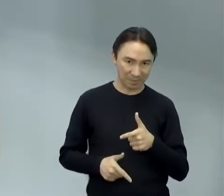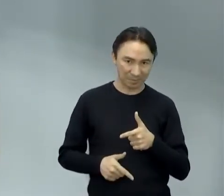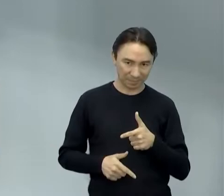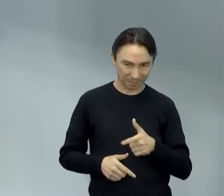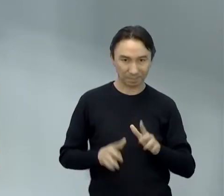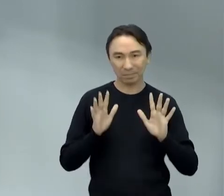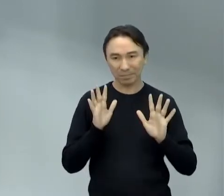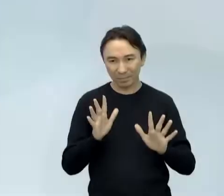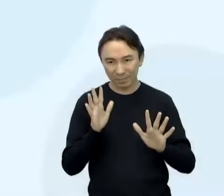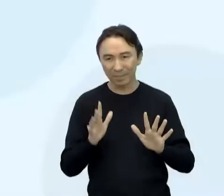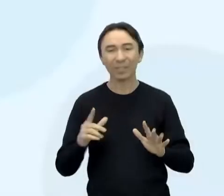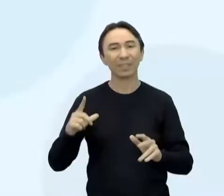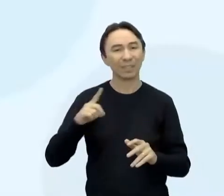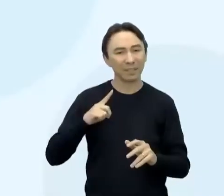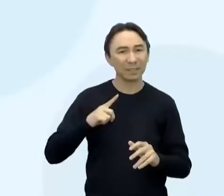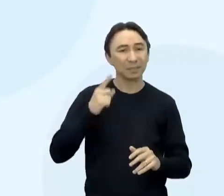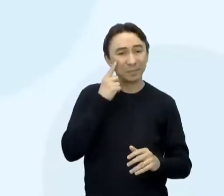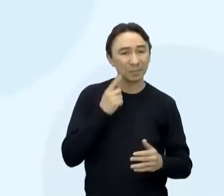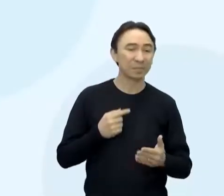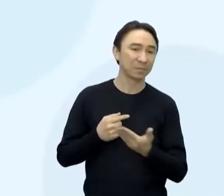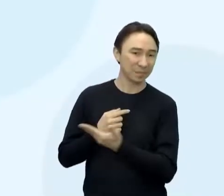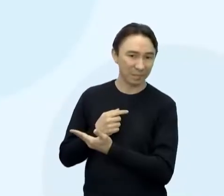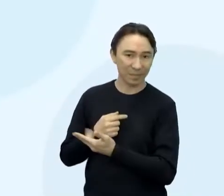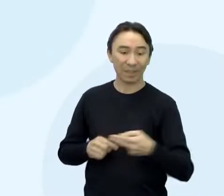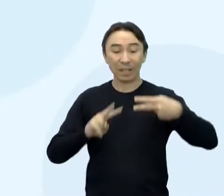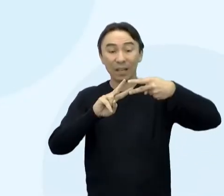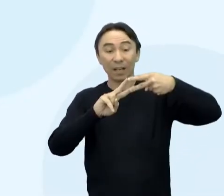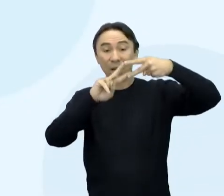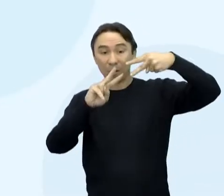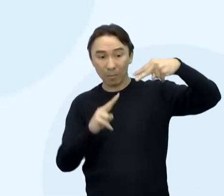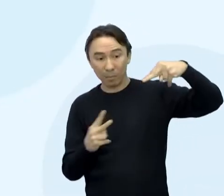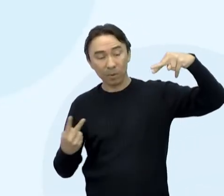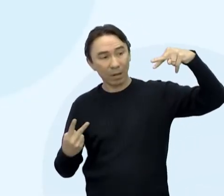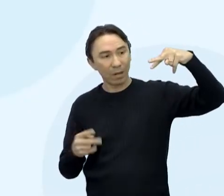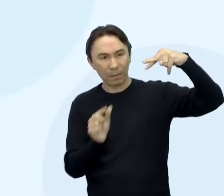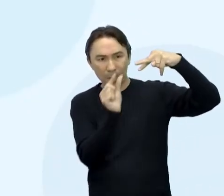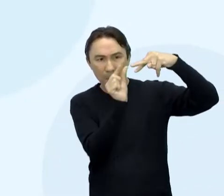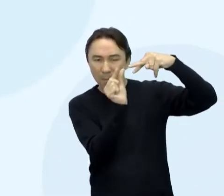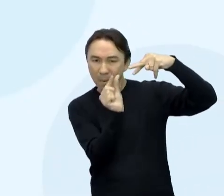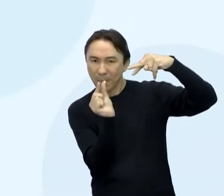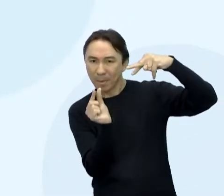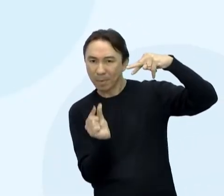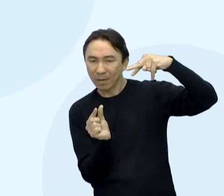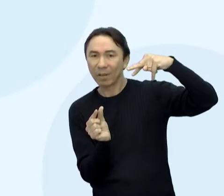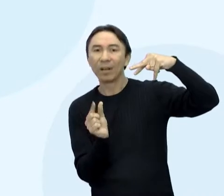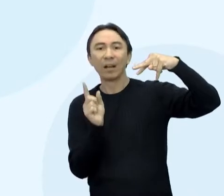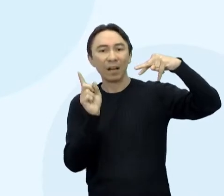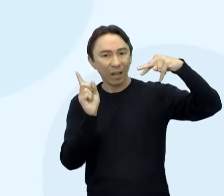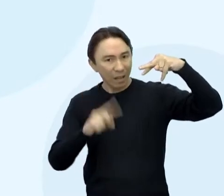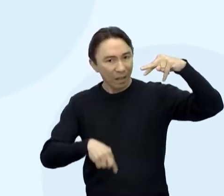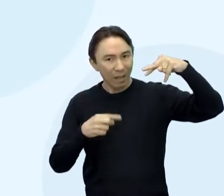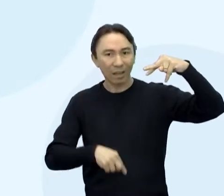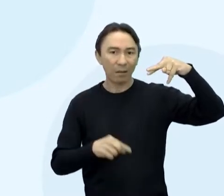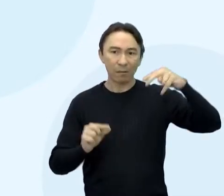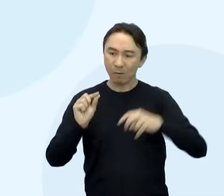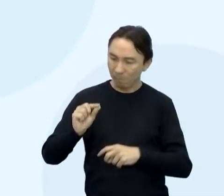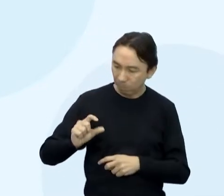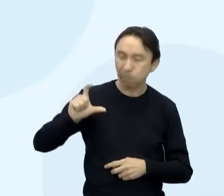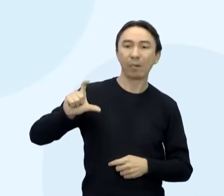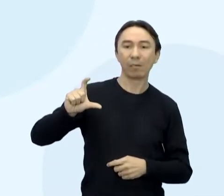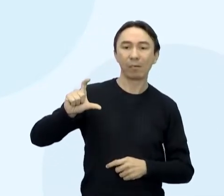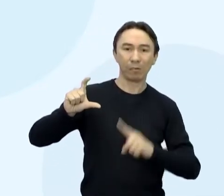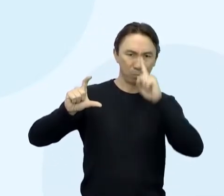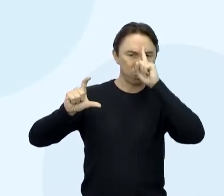aí justamente vai aparecer para vocês que esses genes, eles são dominantes. E quando a gente fala que são